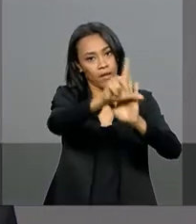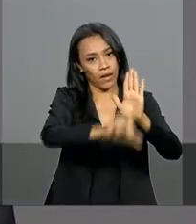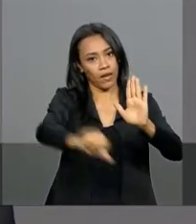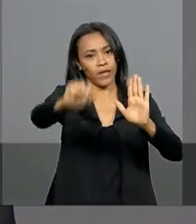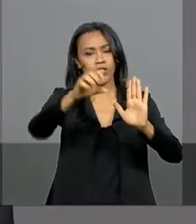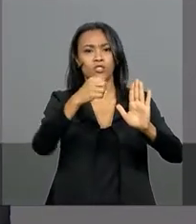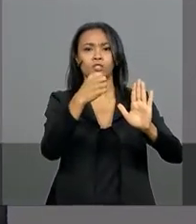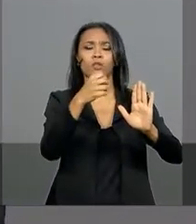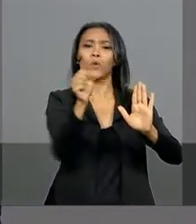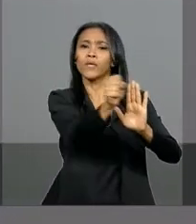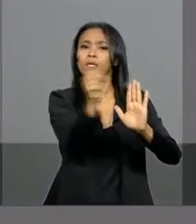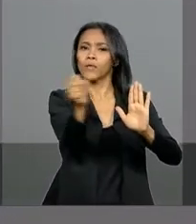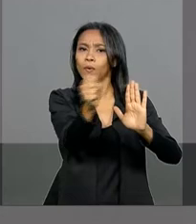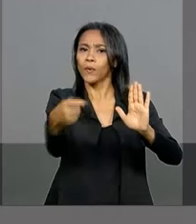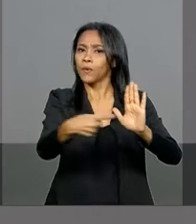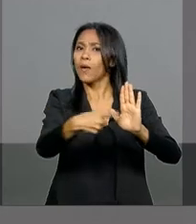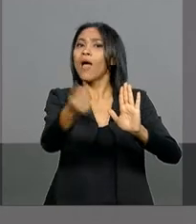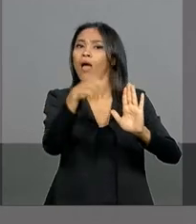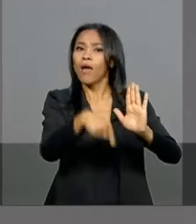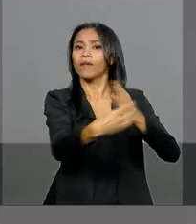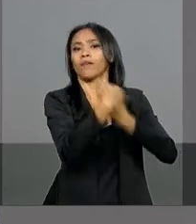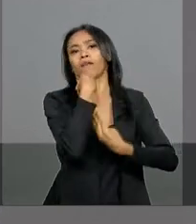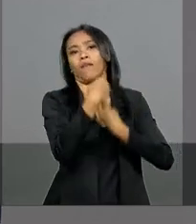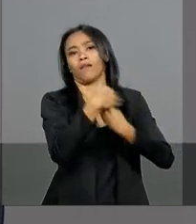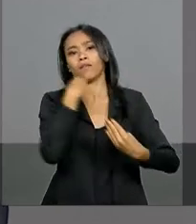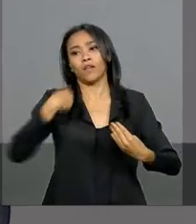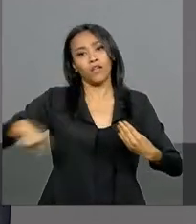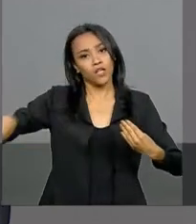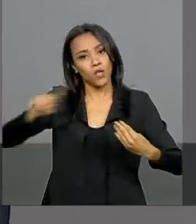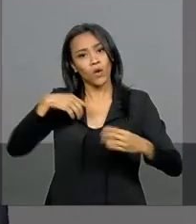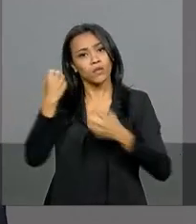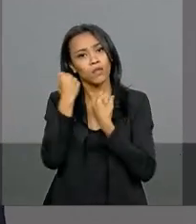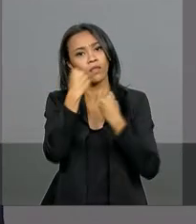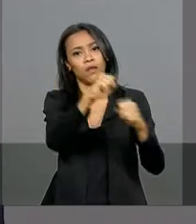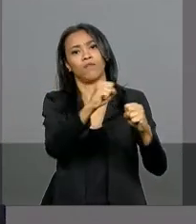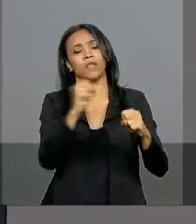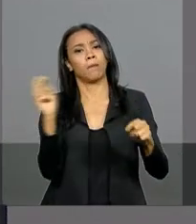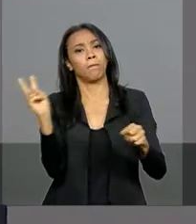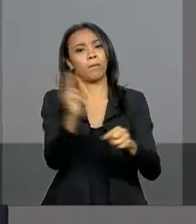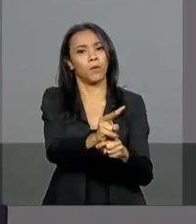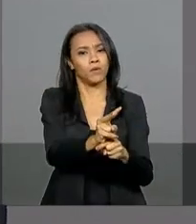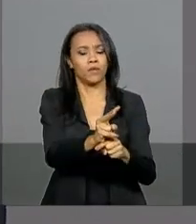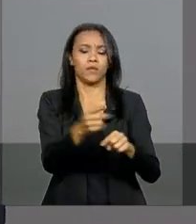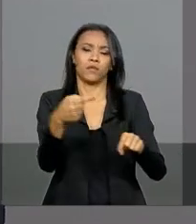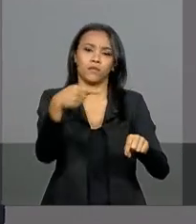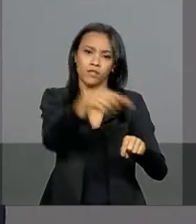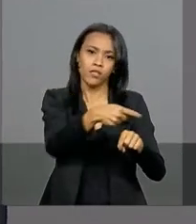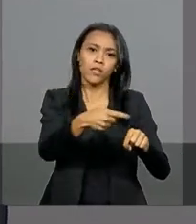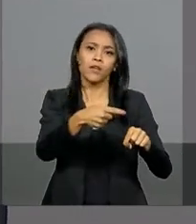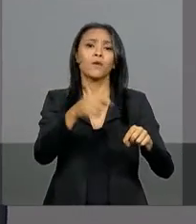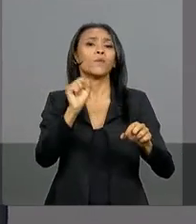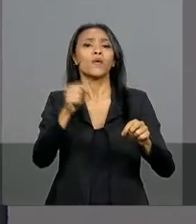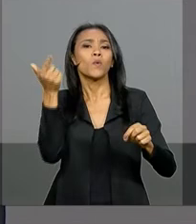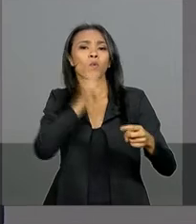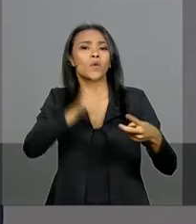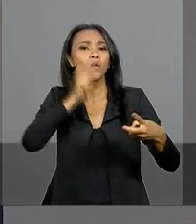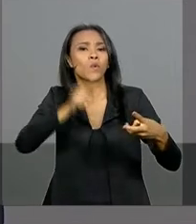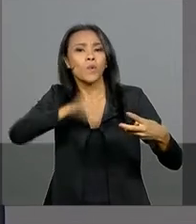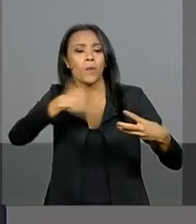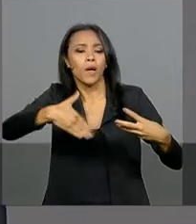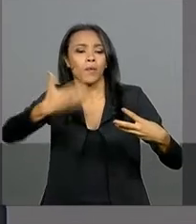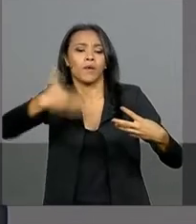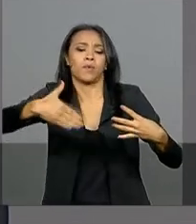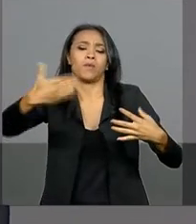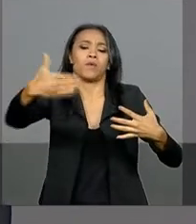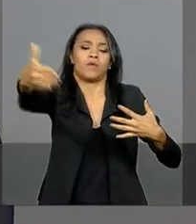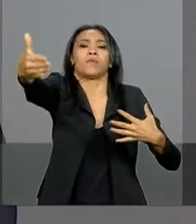norte e nós temos que defendê lá e defender estes grandes avanços do pacto da sociedade